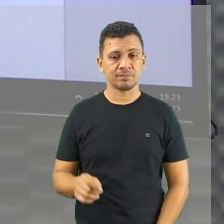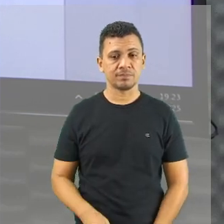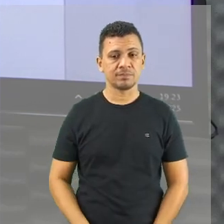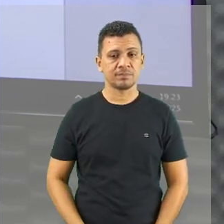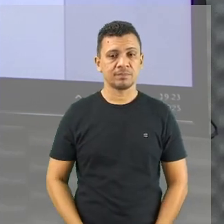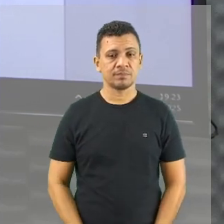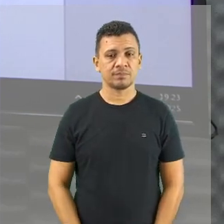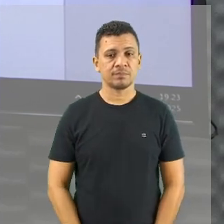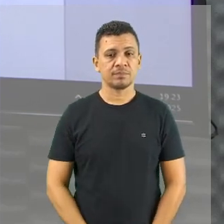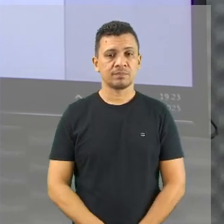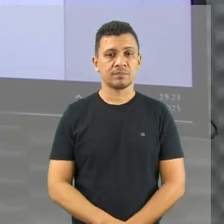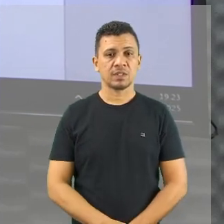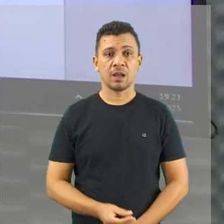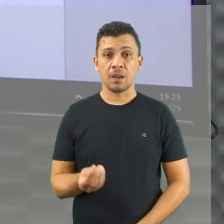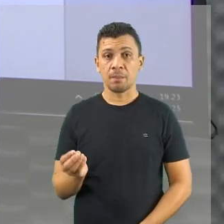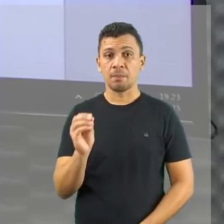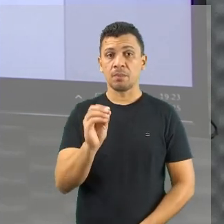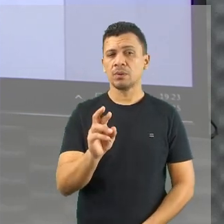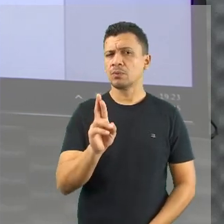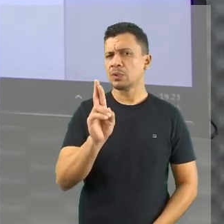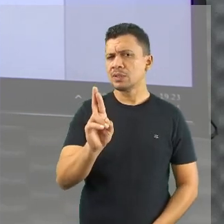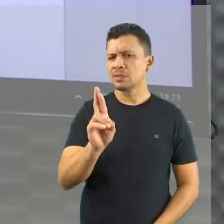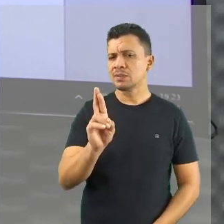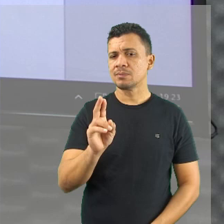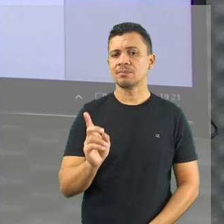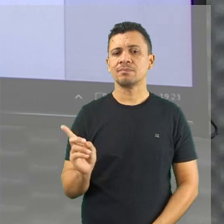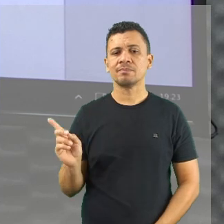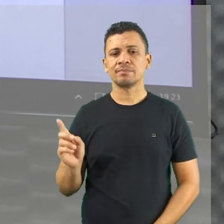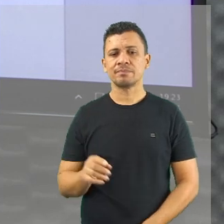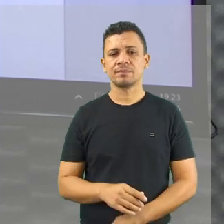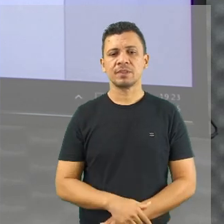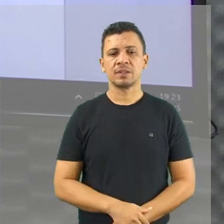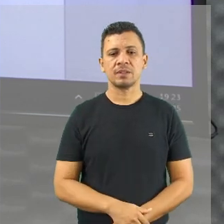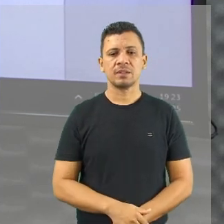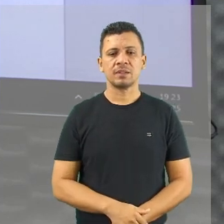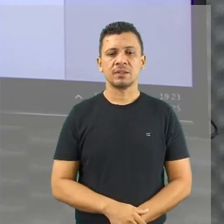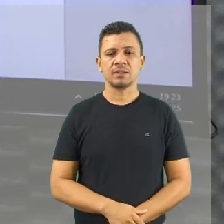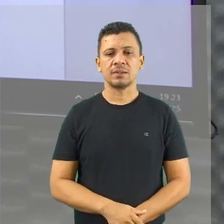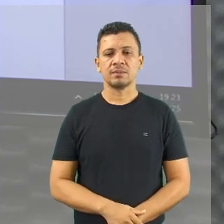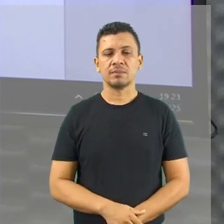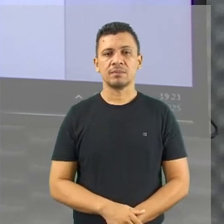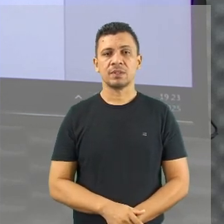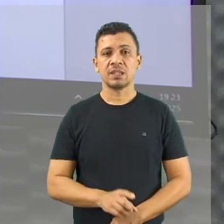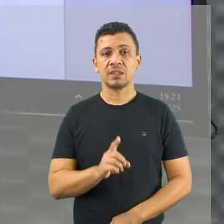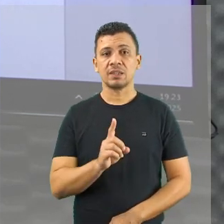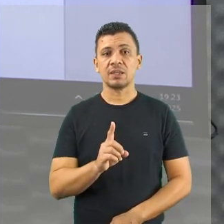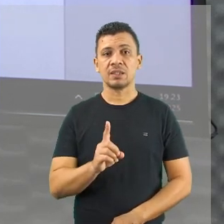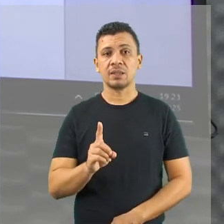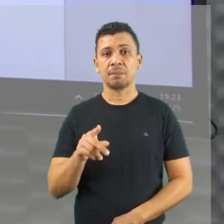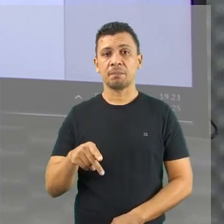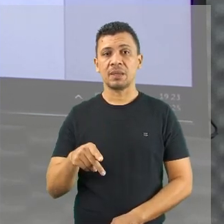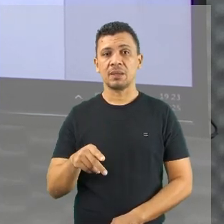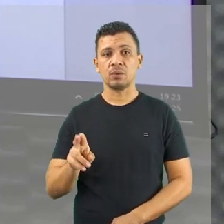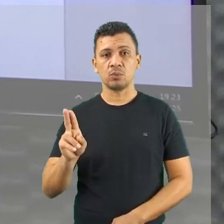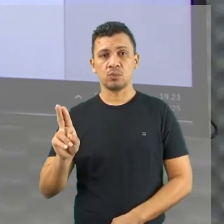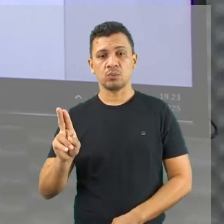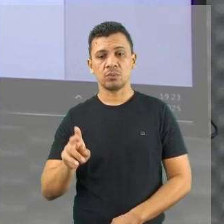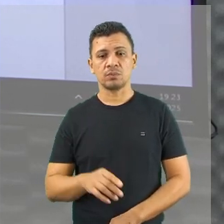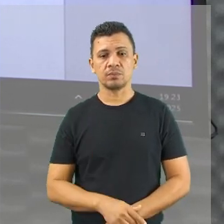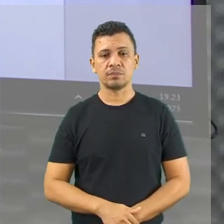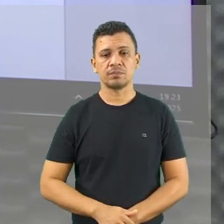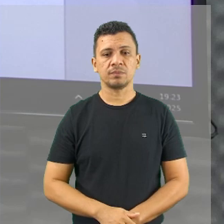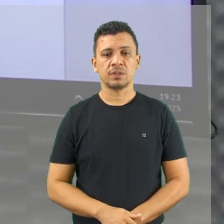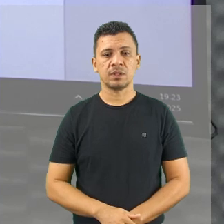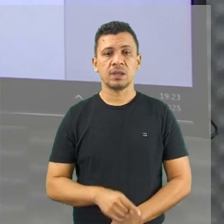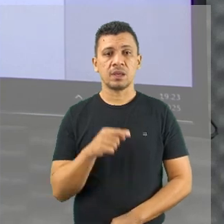A gente bota o Rzinho ali, aqui é a DDPU e aqui é a passagem